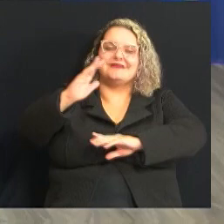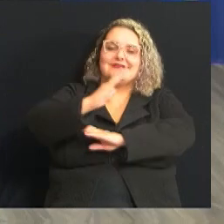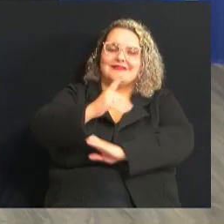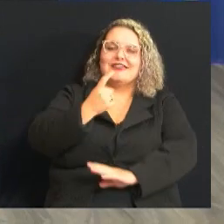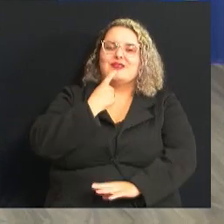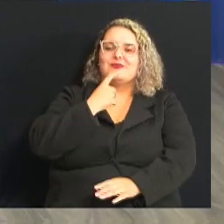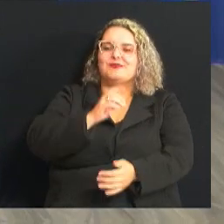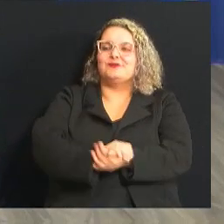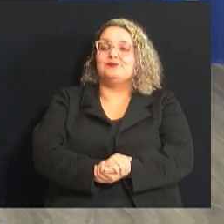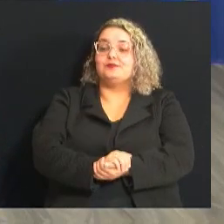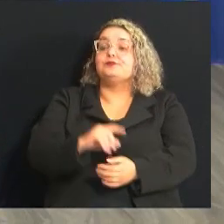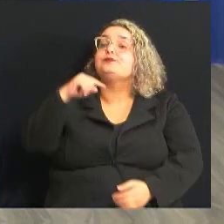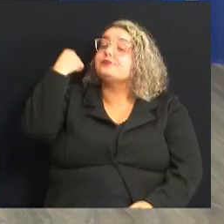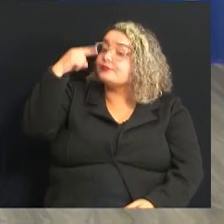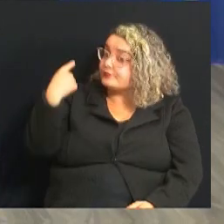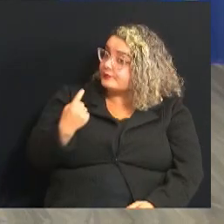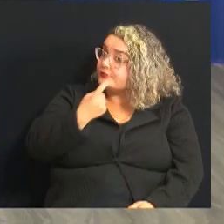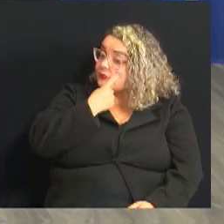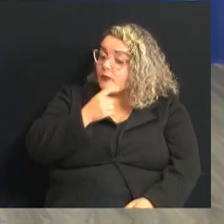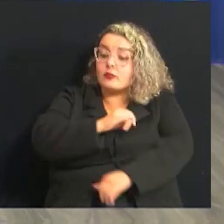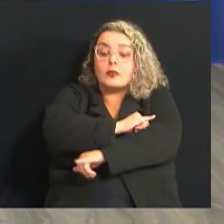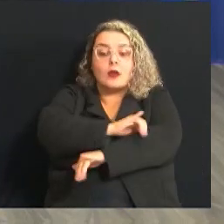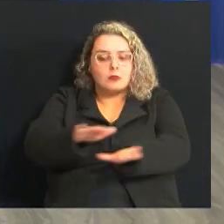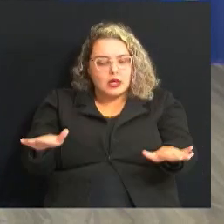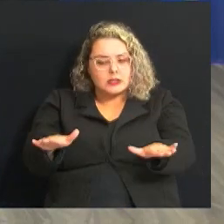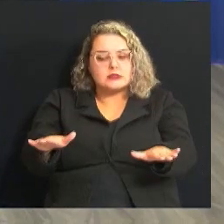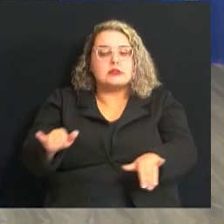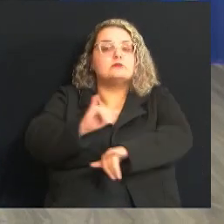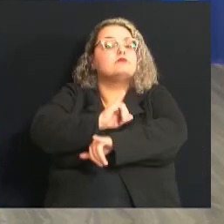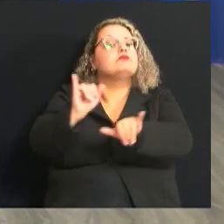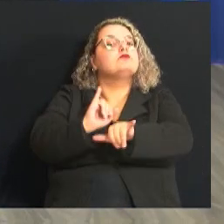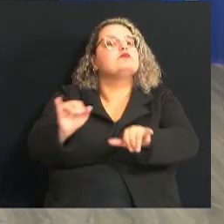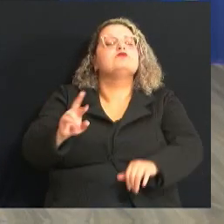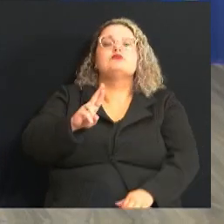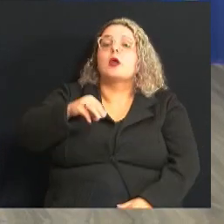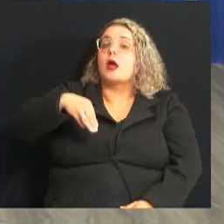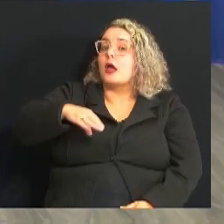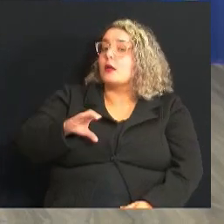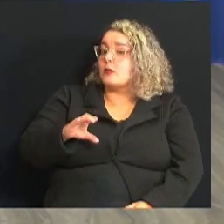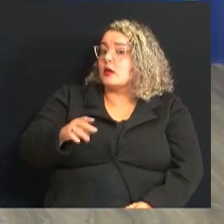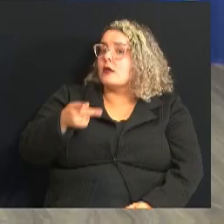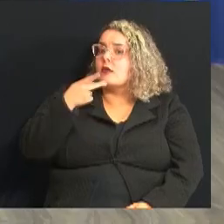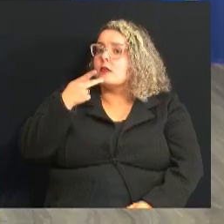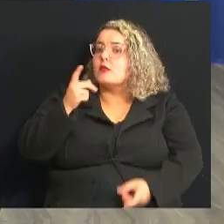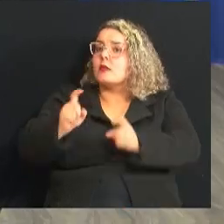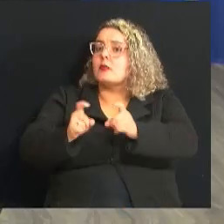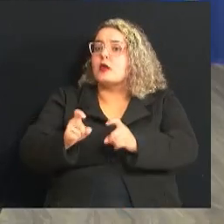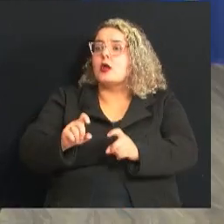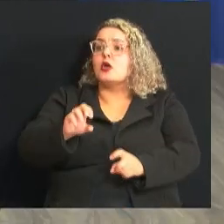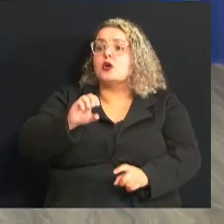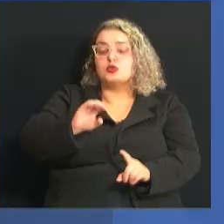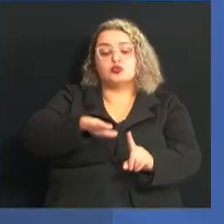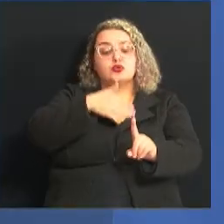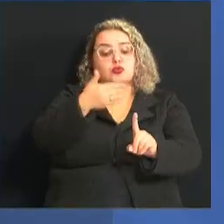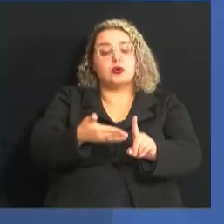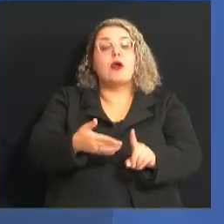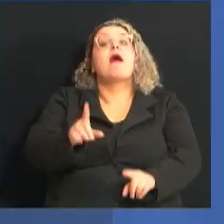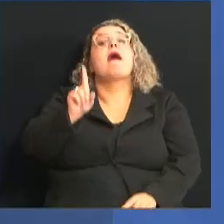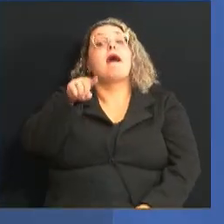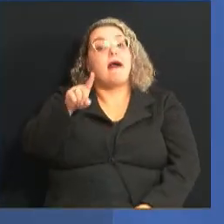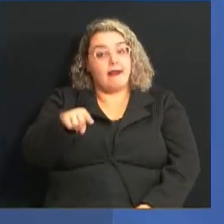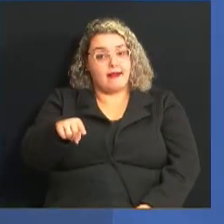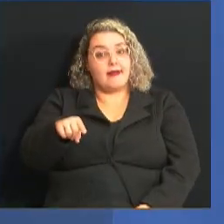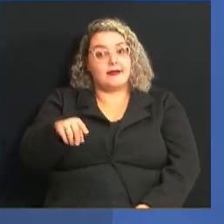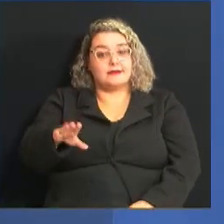Campinas. E Mirna Abreu, para encerrarmos as notícias do Legislativo, a gente fala agora sobre uma reunião solene. Nós tivemos a entrega de